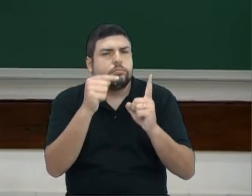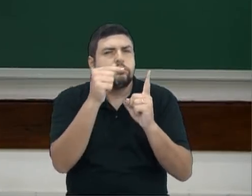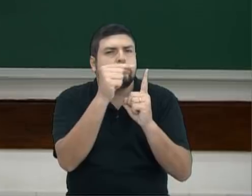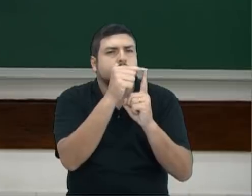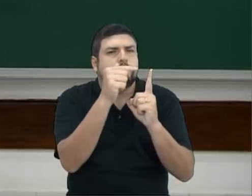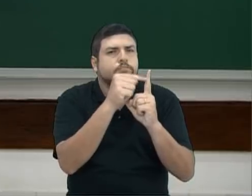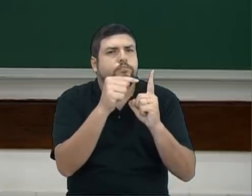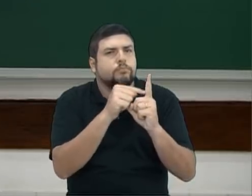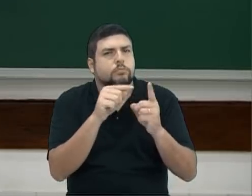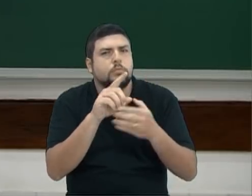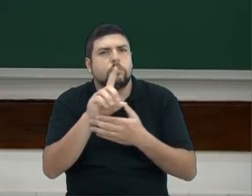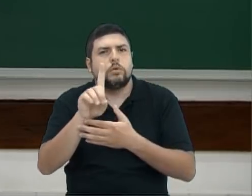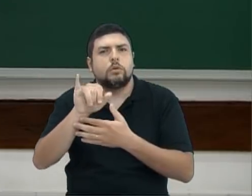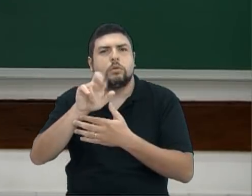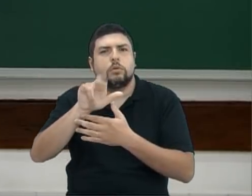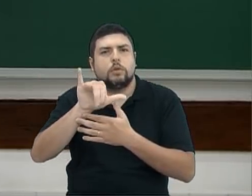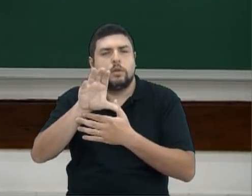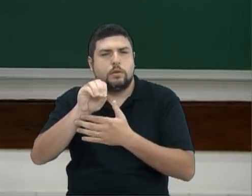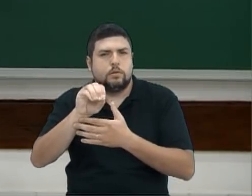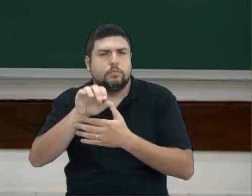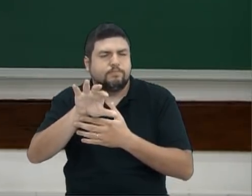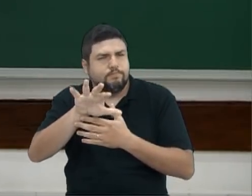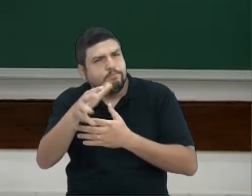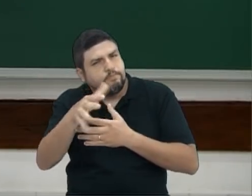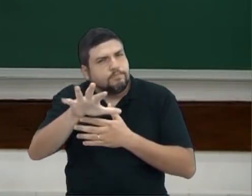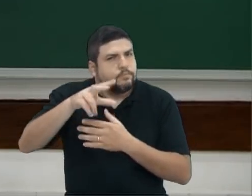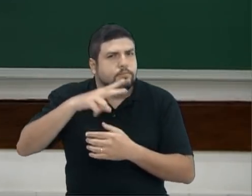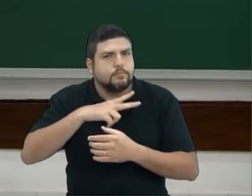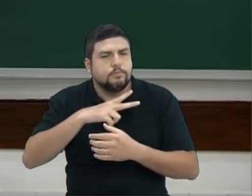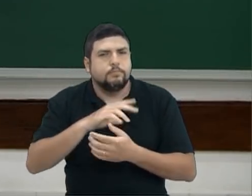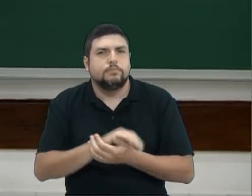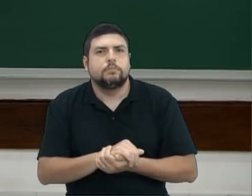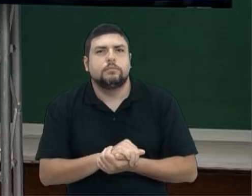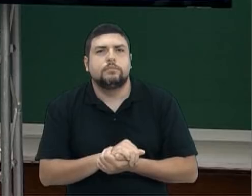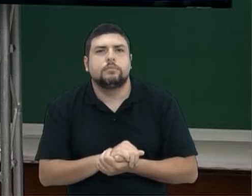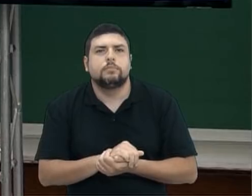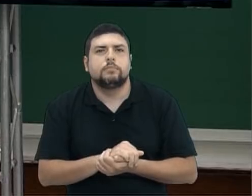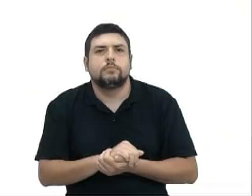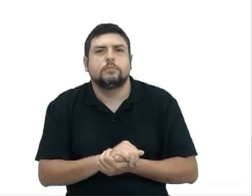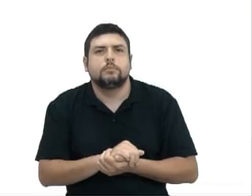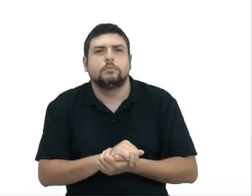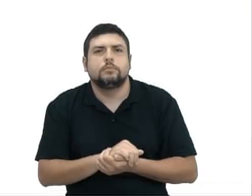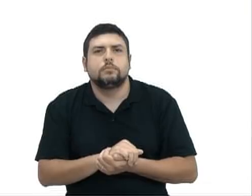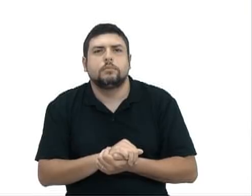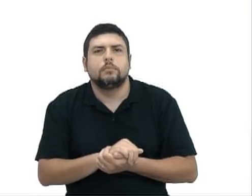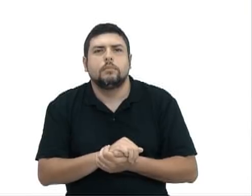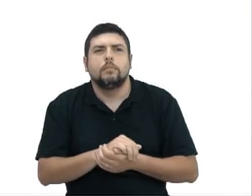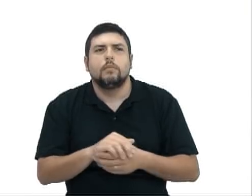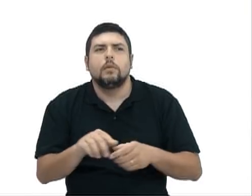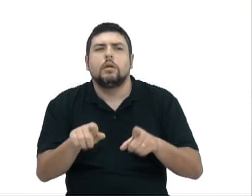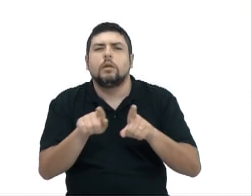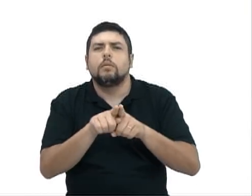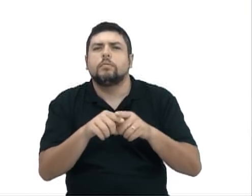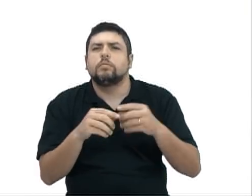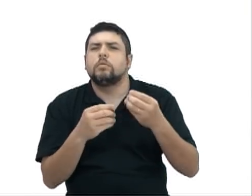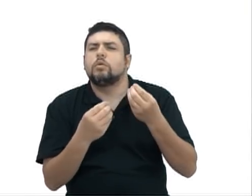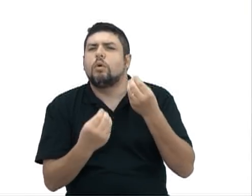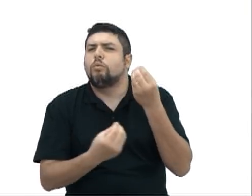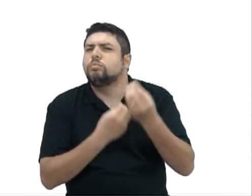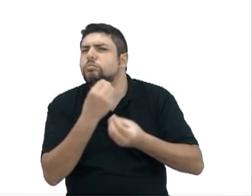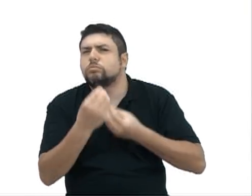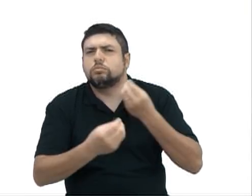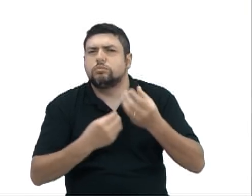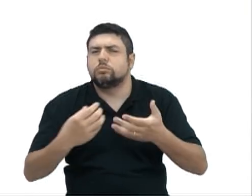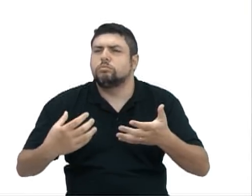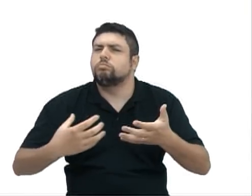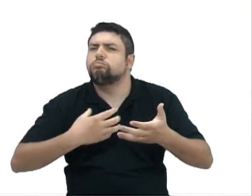são tão pessoais assim. Ok? Vamos continuar? E a linguagem? Qual a linguagem que é